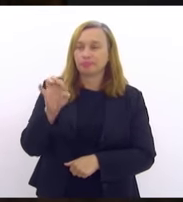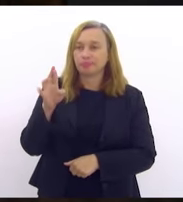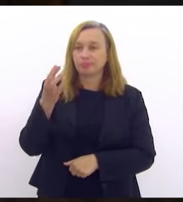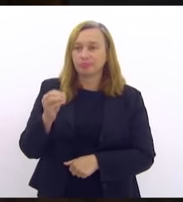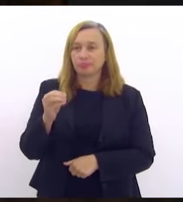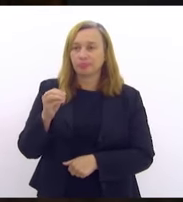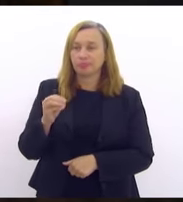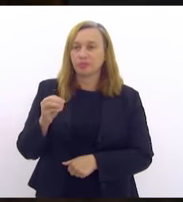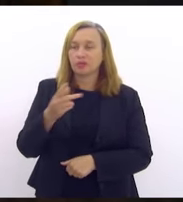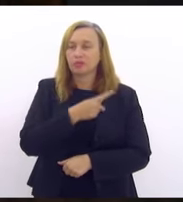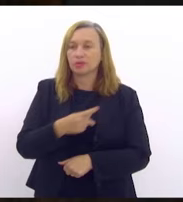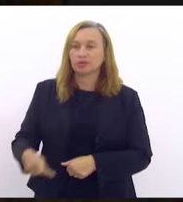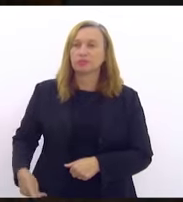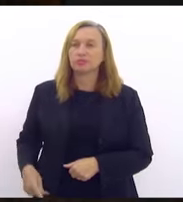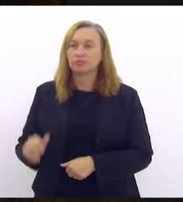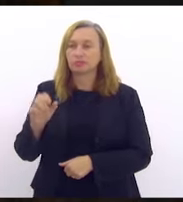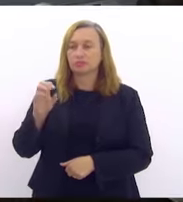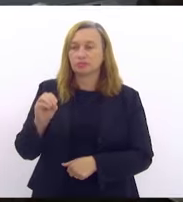de